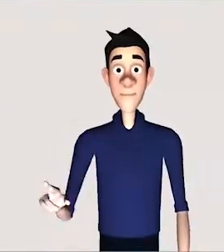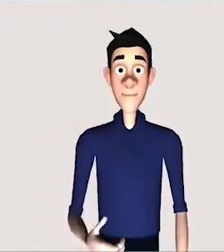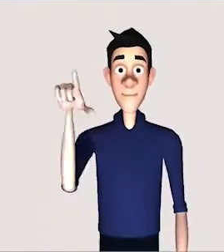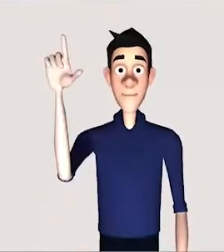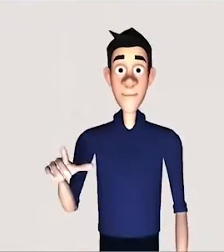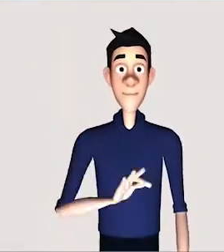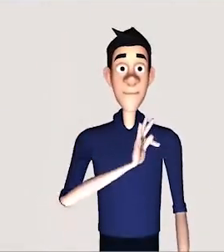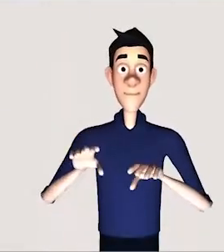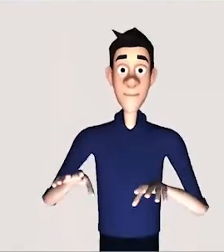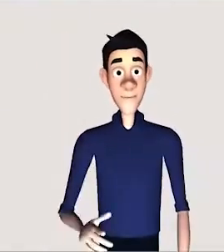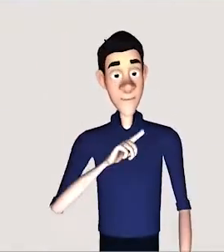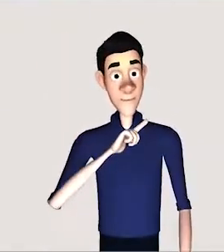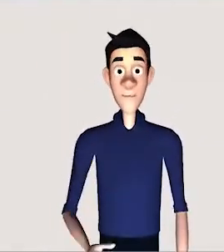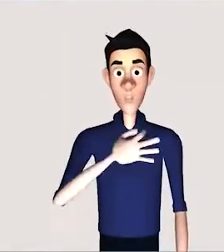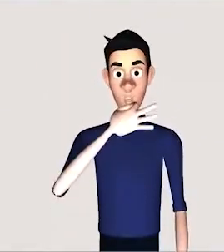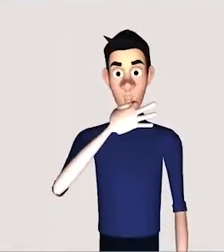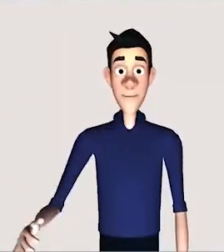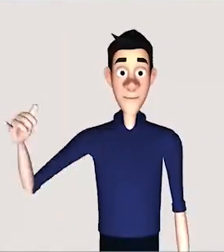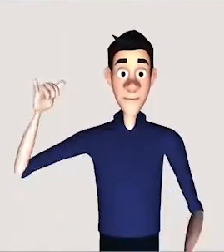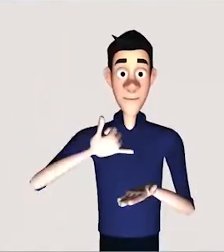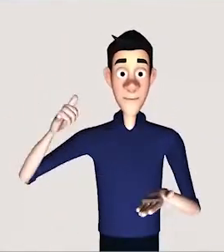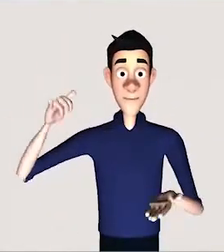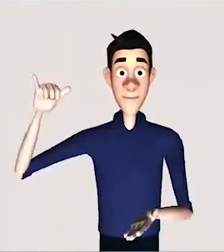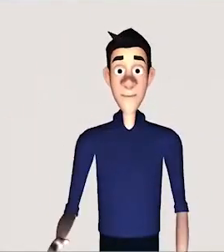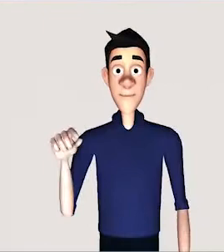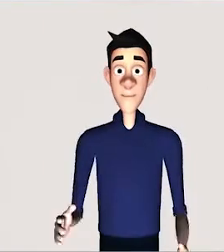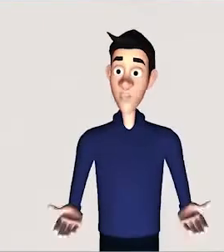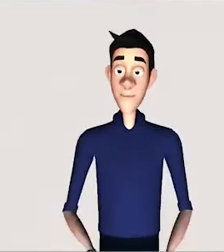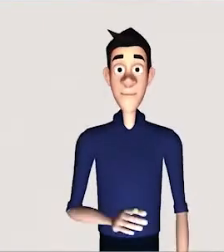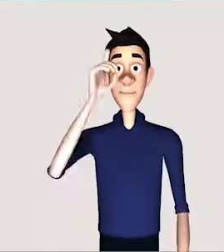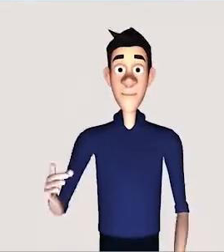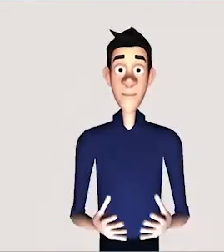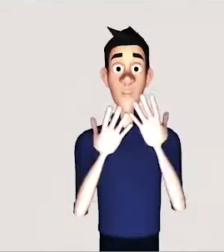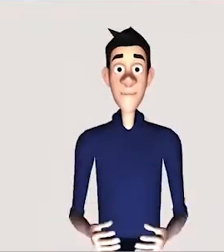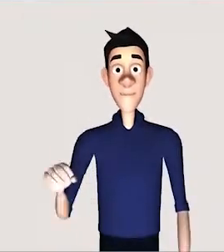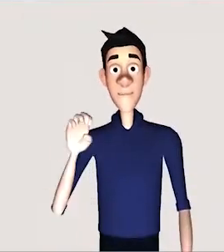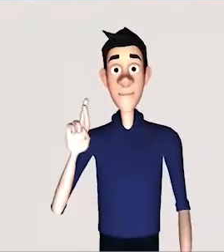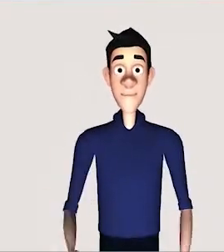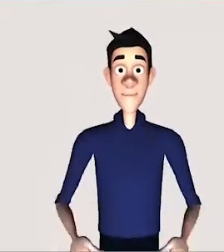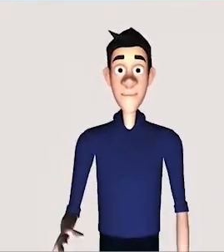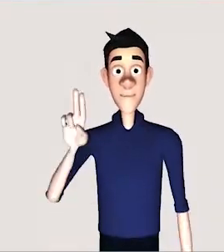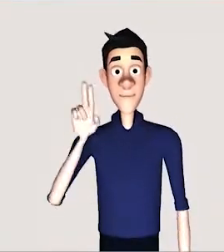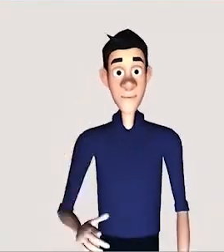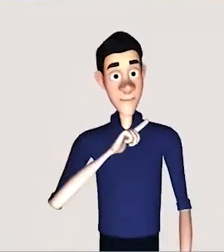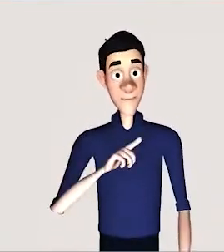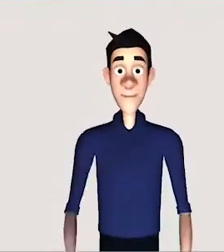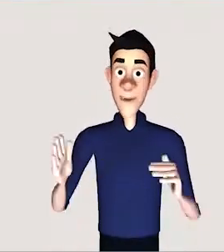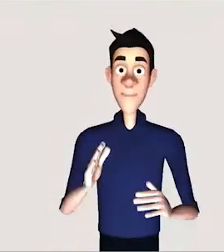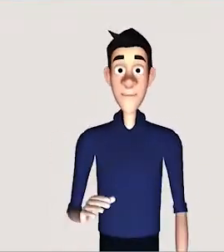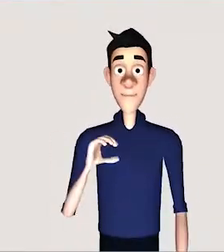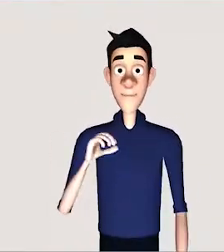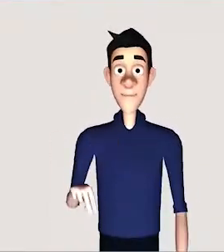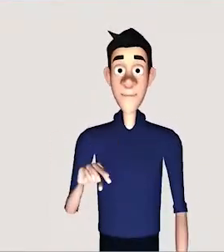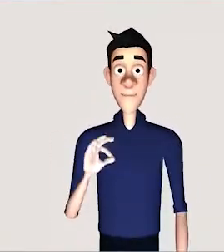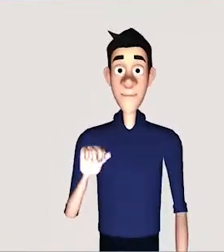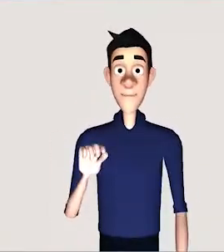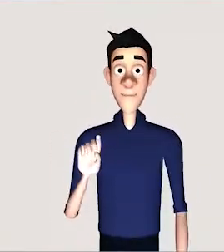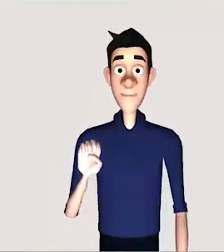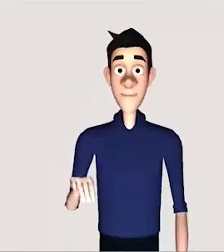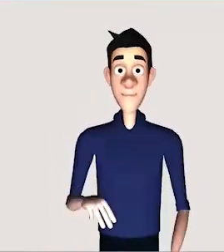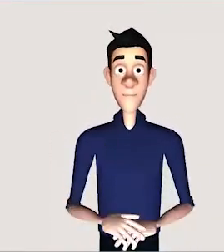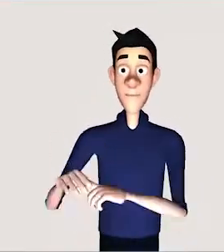gente coloca isso como um outro tipo de técnica de contagem. Quando a gente pergunta para a instituição, aqui no